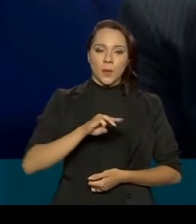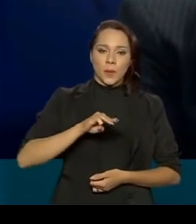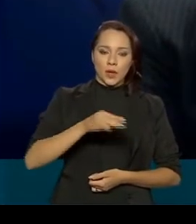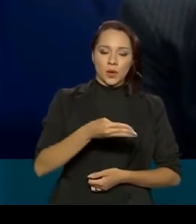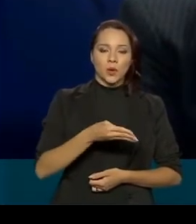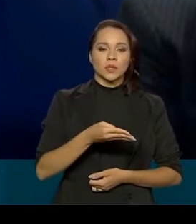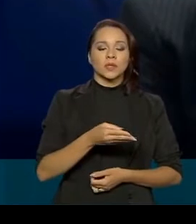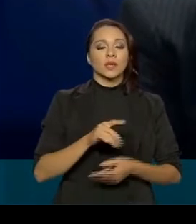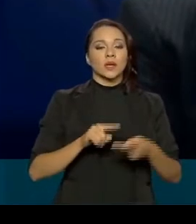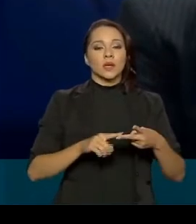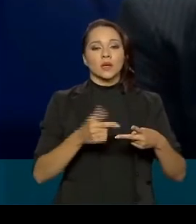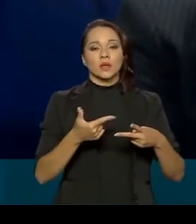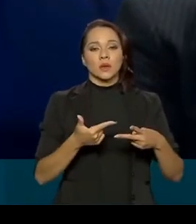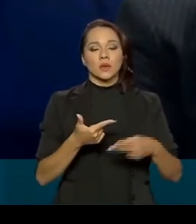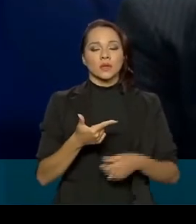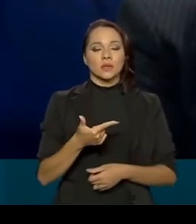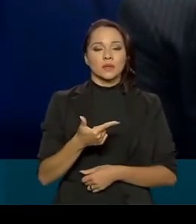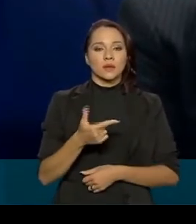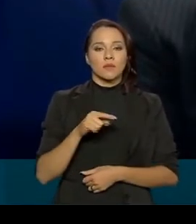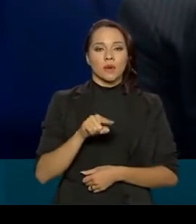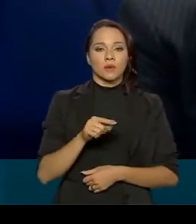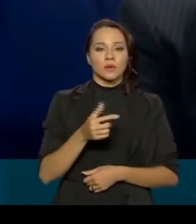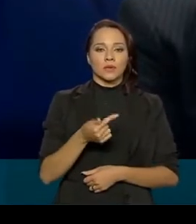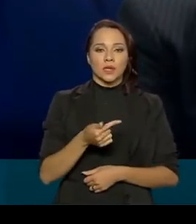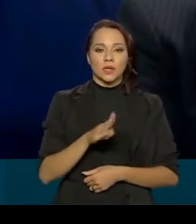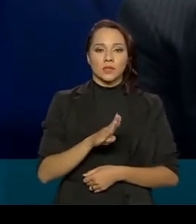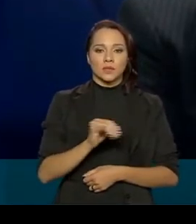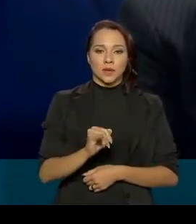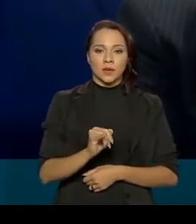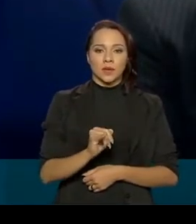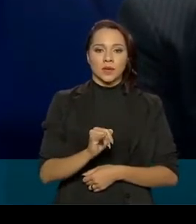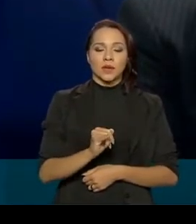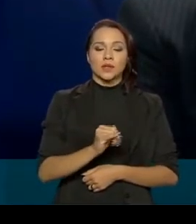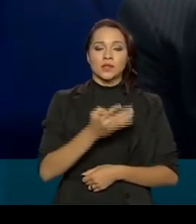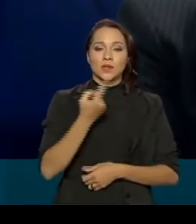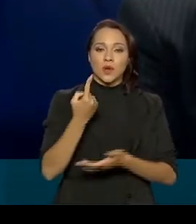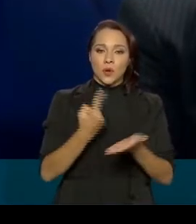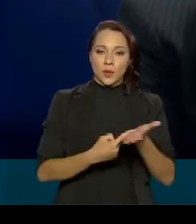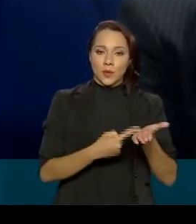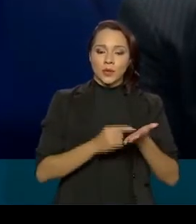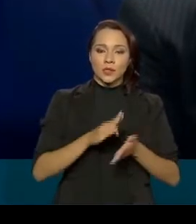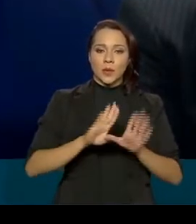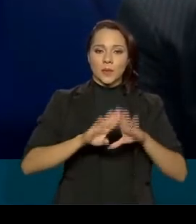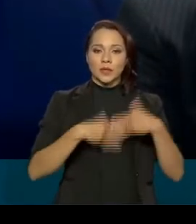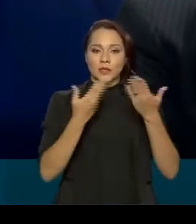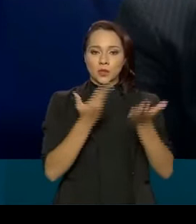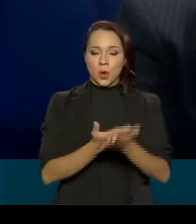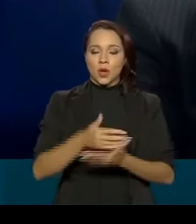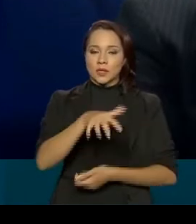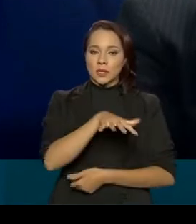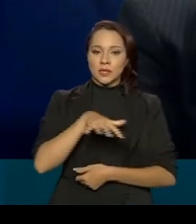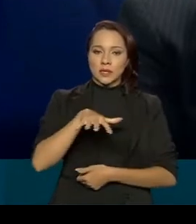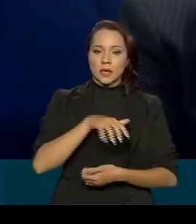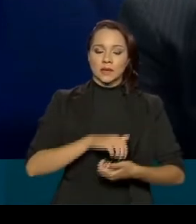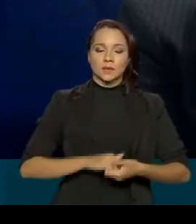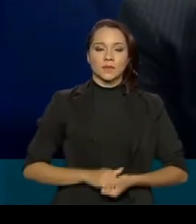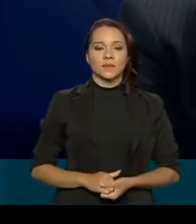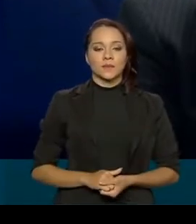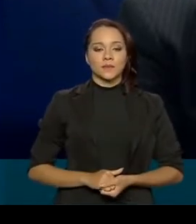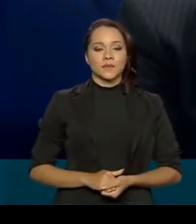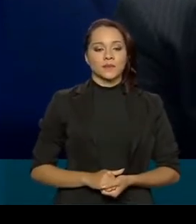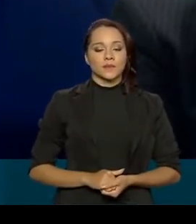outorga e 2,7 bilhões de compromissos para as escolas nessa faixa.